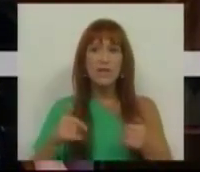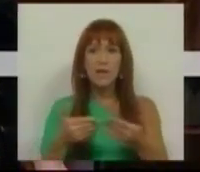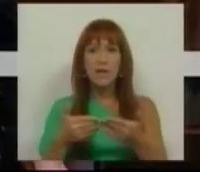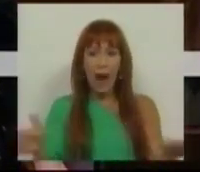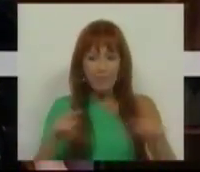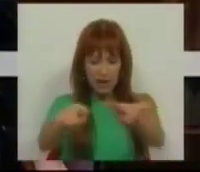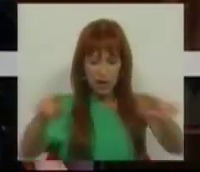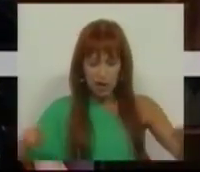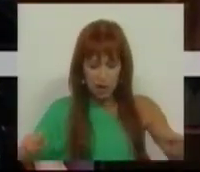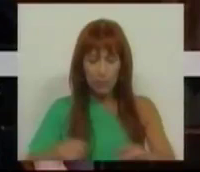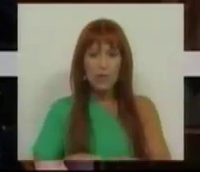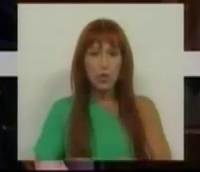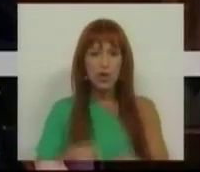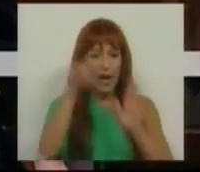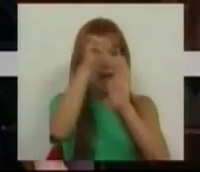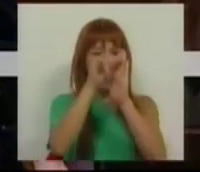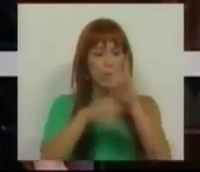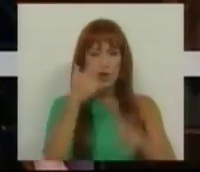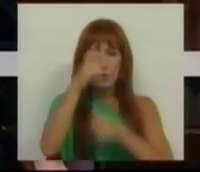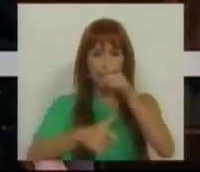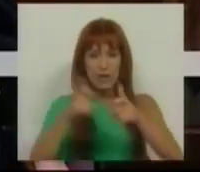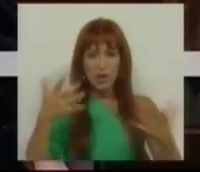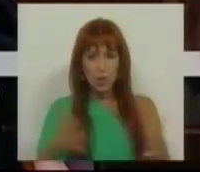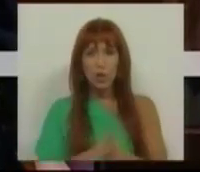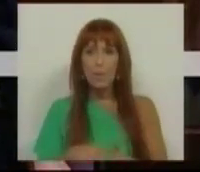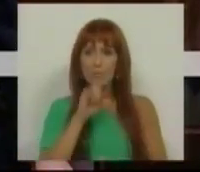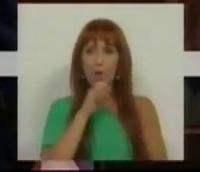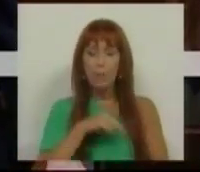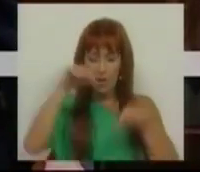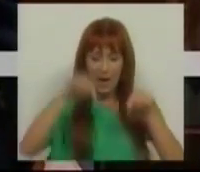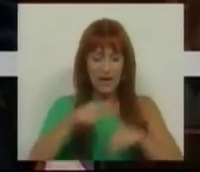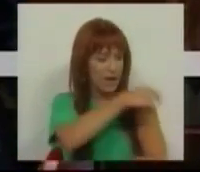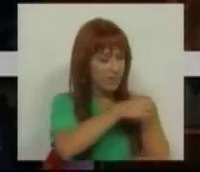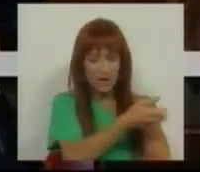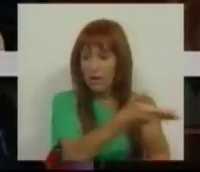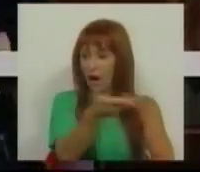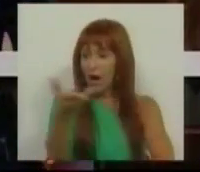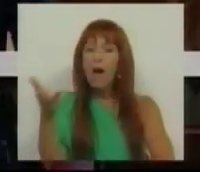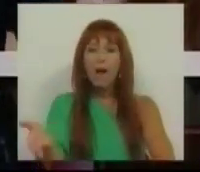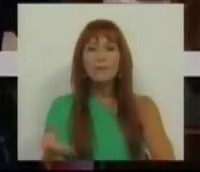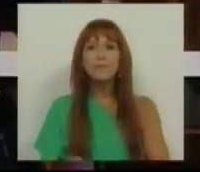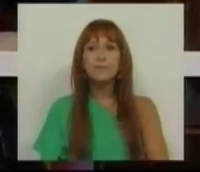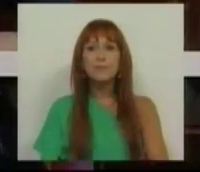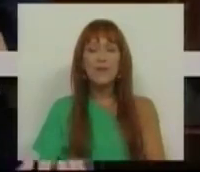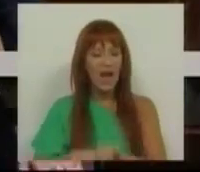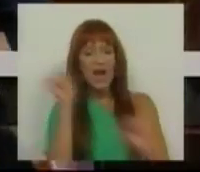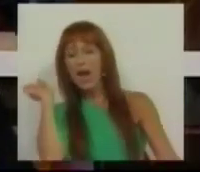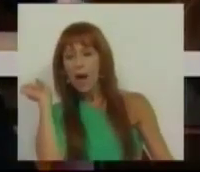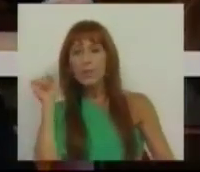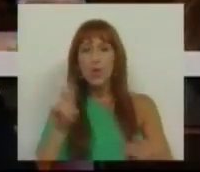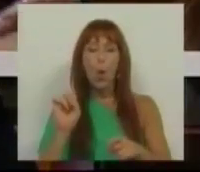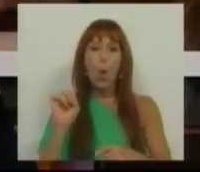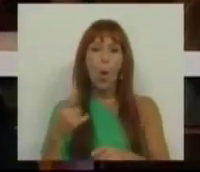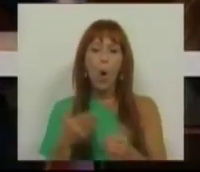abrir espaço para que as listas de cidadãos possam ter aqui a representação, quebrando ou,